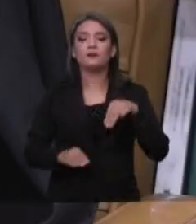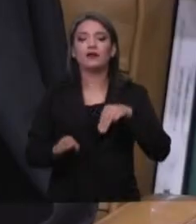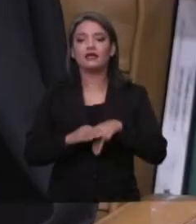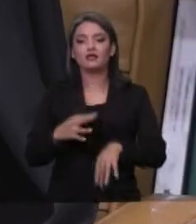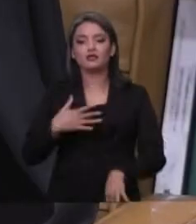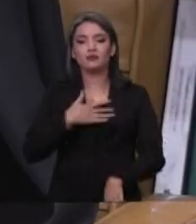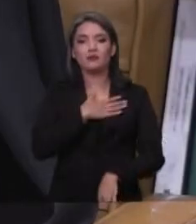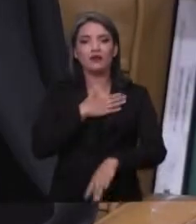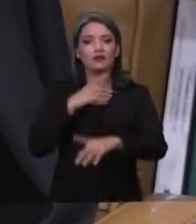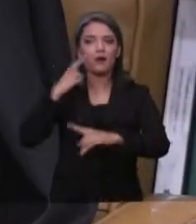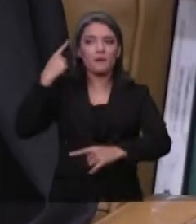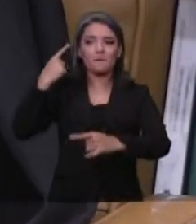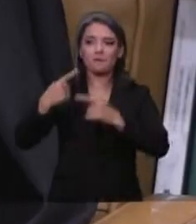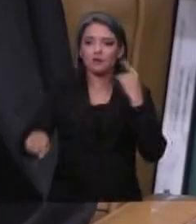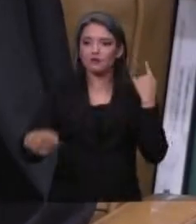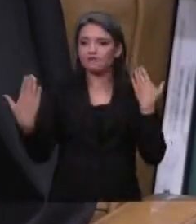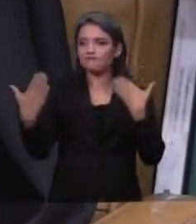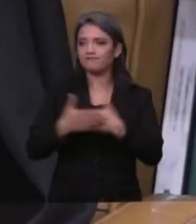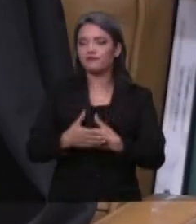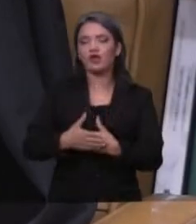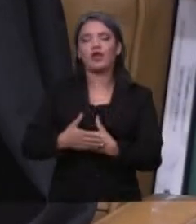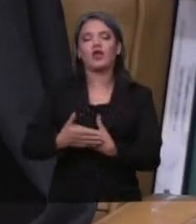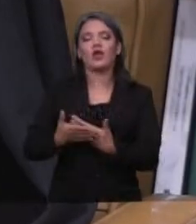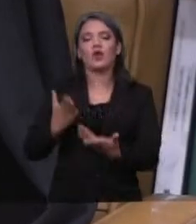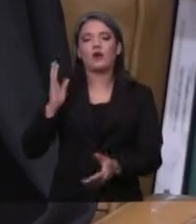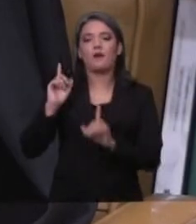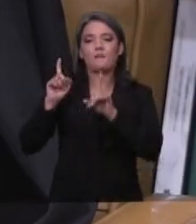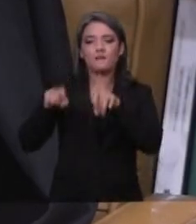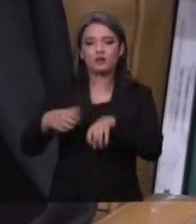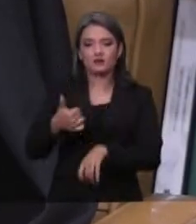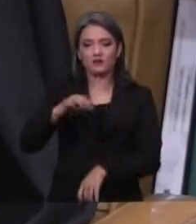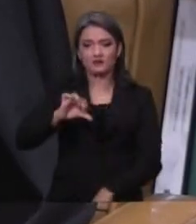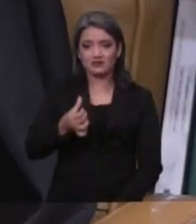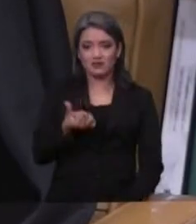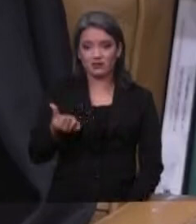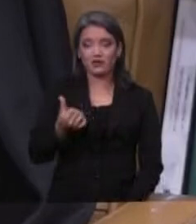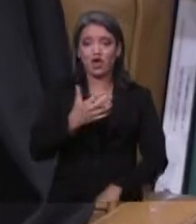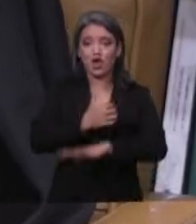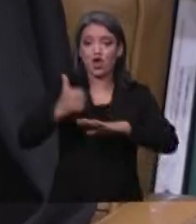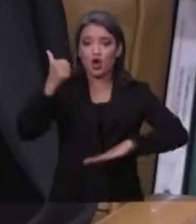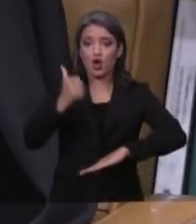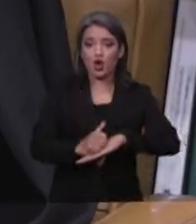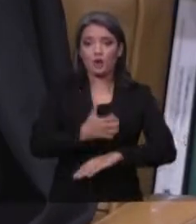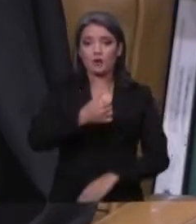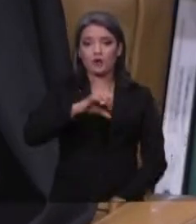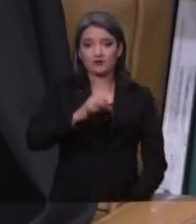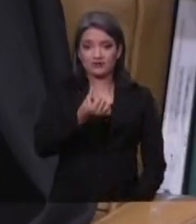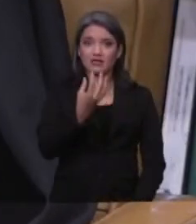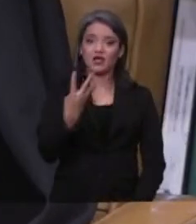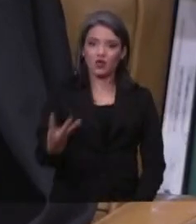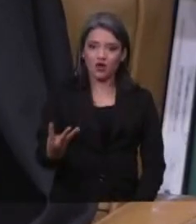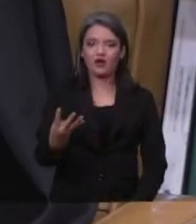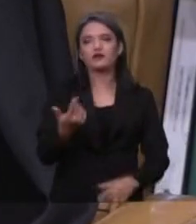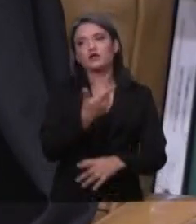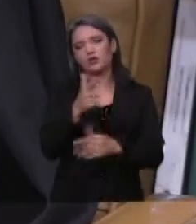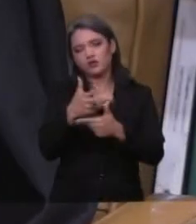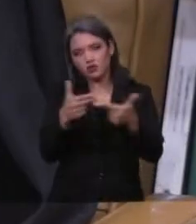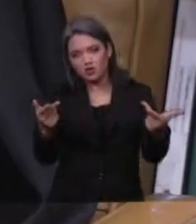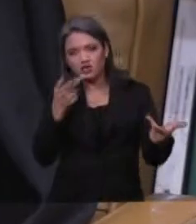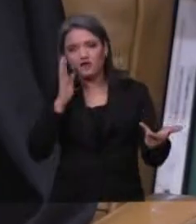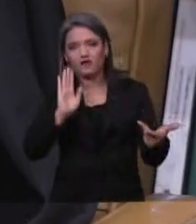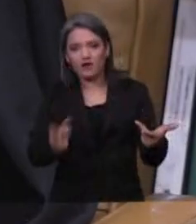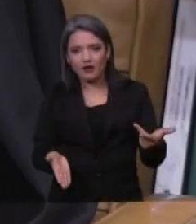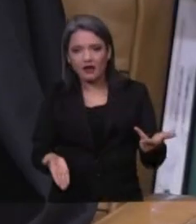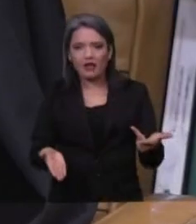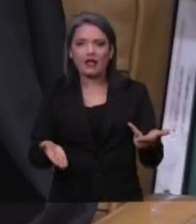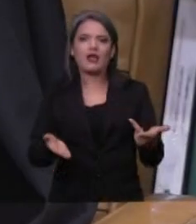em 1961. Golpe militar de 64. Mais os episódios que eu relembrei. Prorrogação do mandato do Castelo,